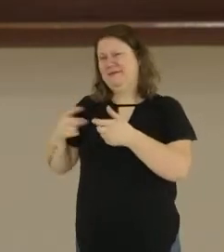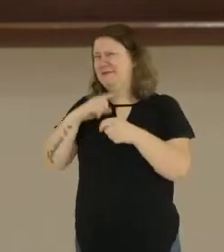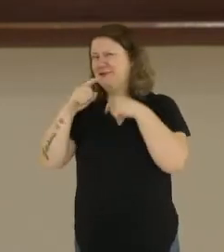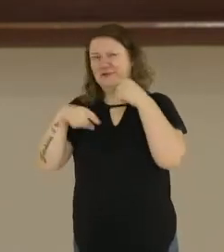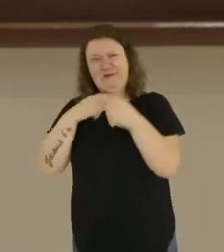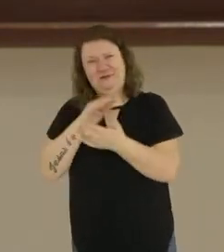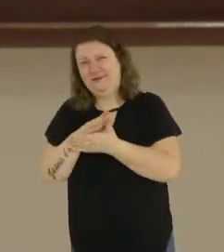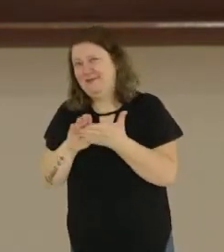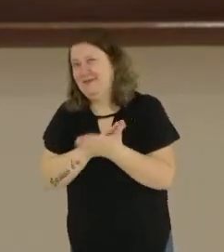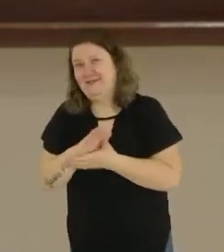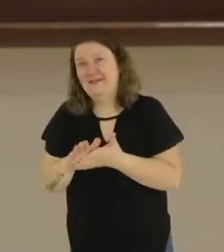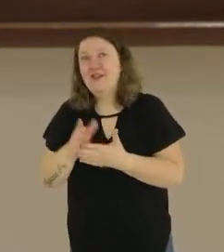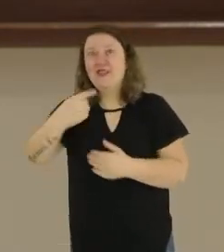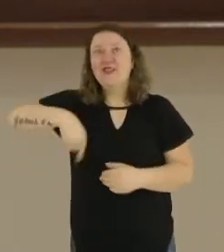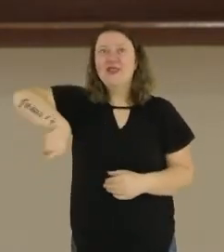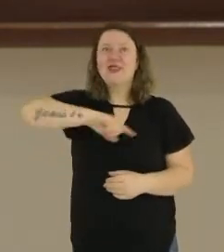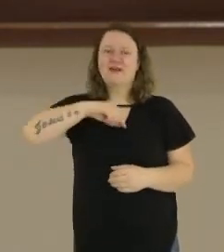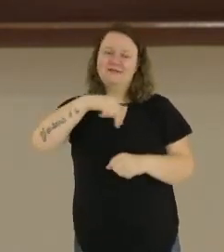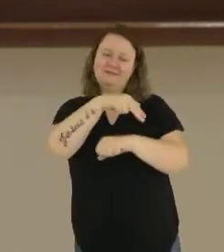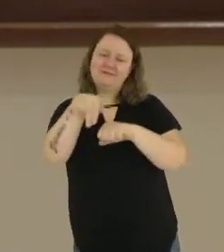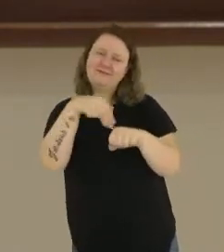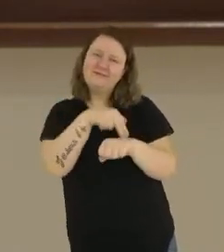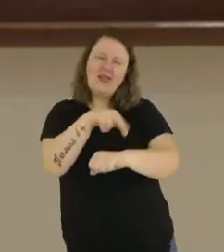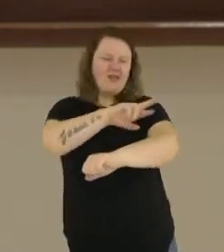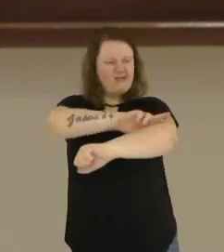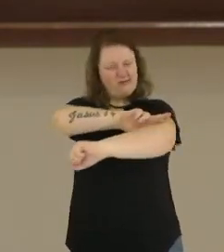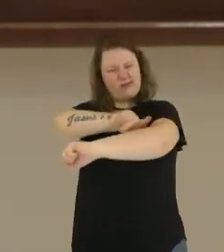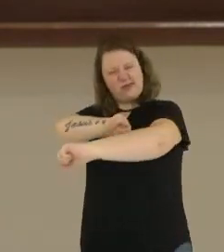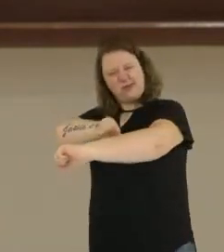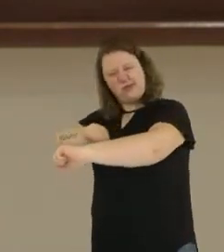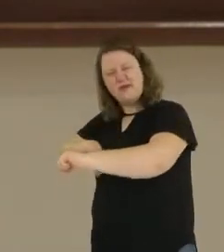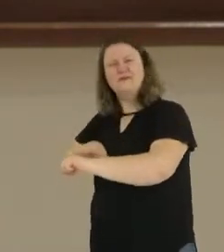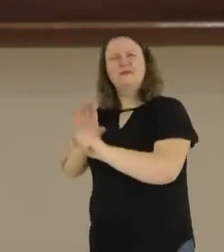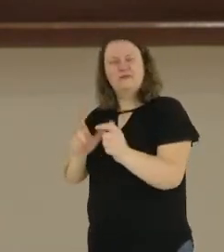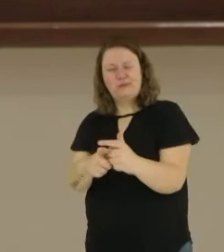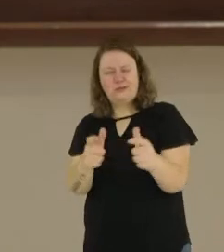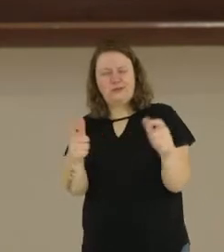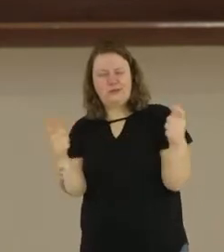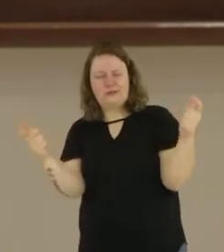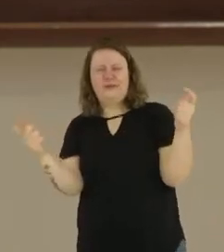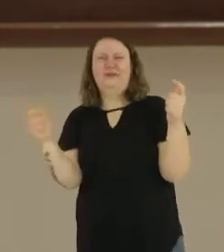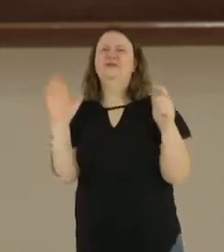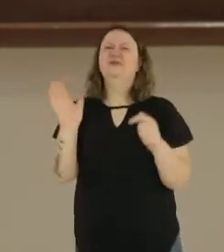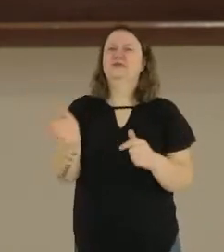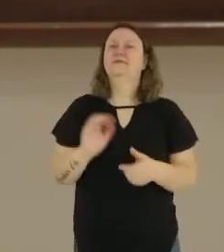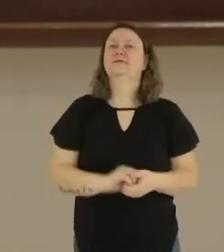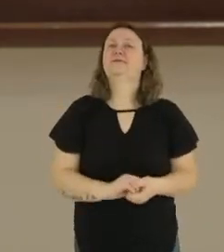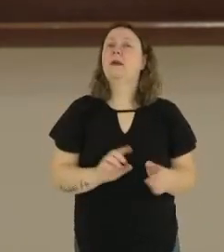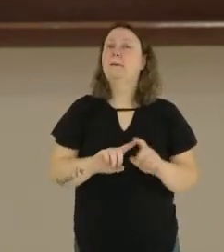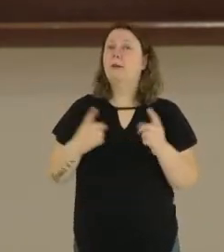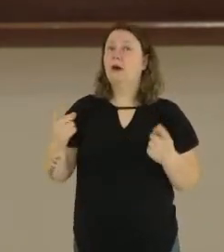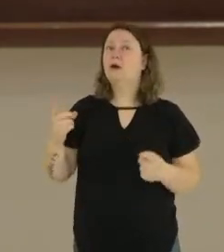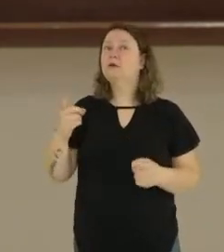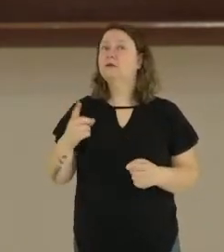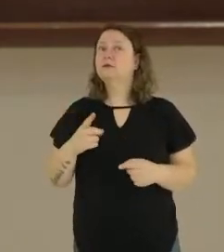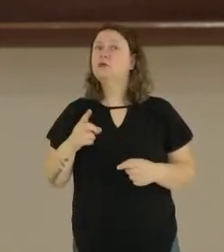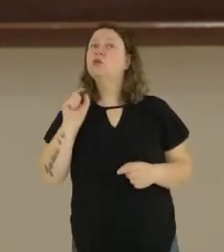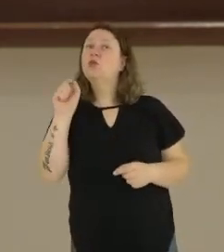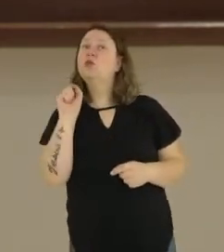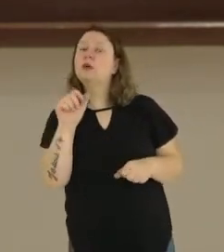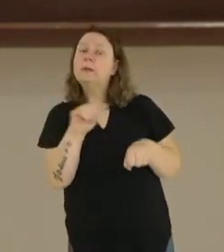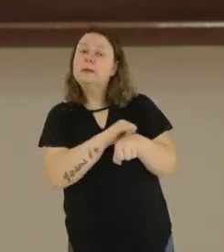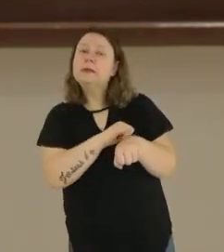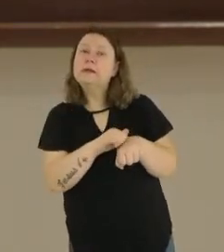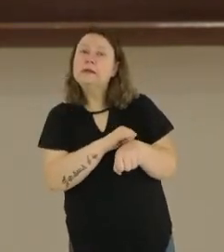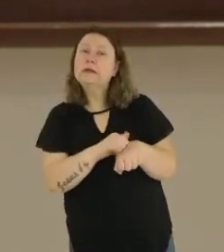nação múltipla, né? E bastante diversa. Mas a gente vai ver que isso também faz parte de uma ideia de consolidação